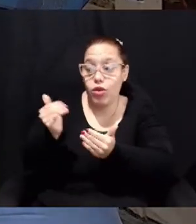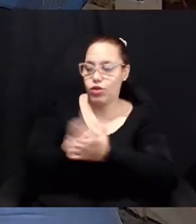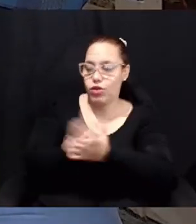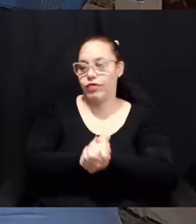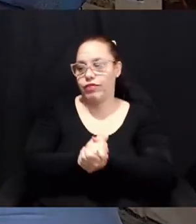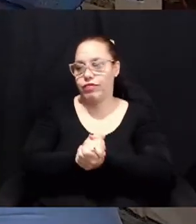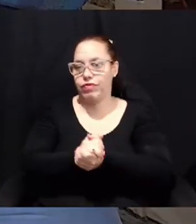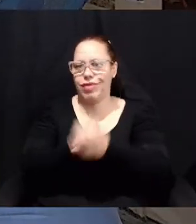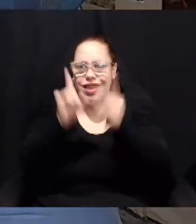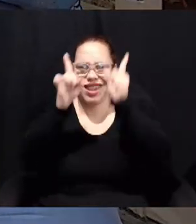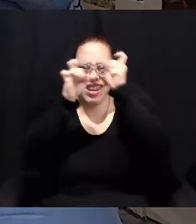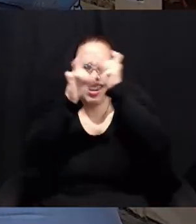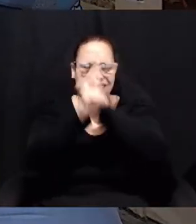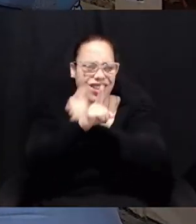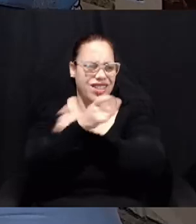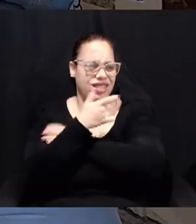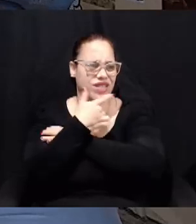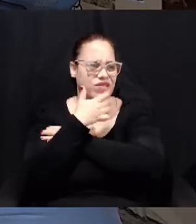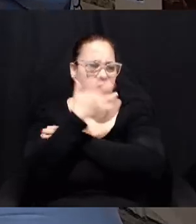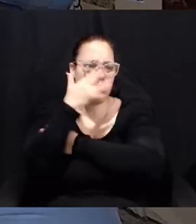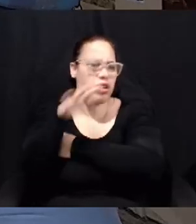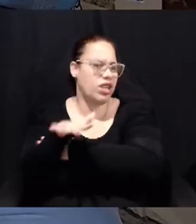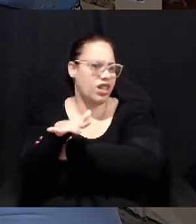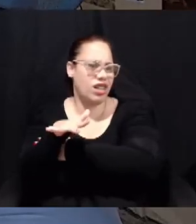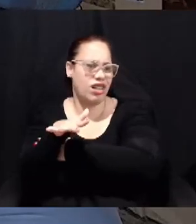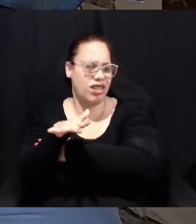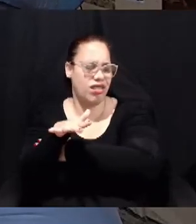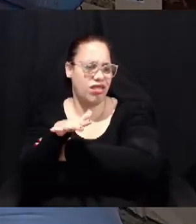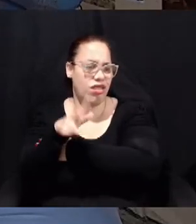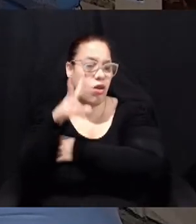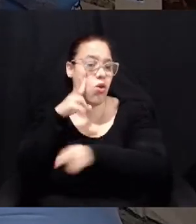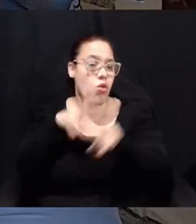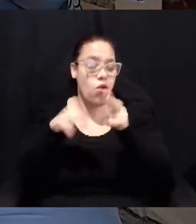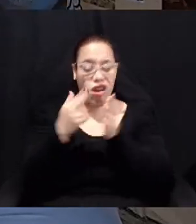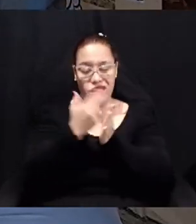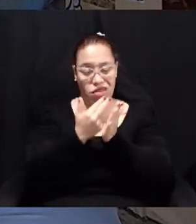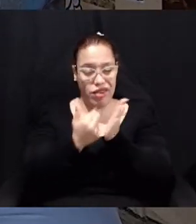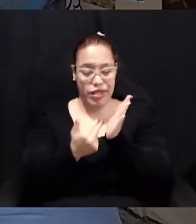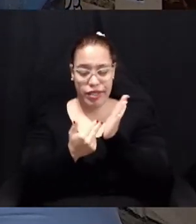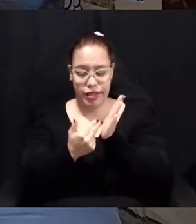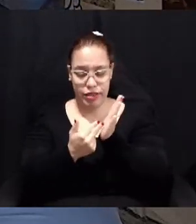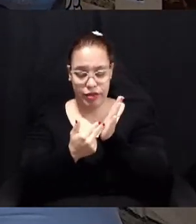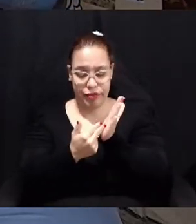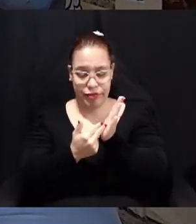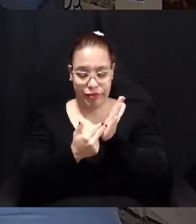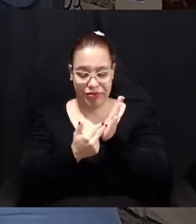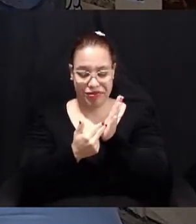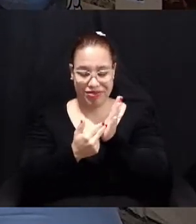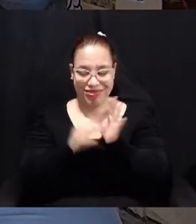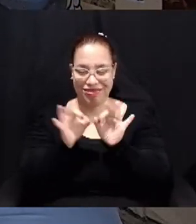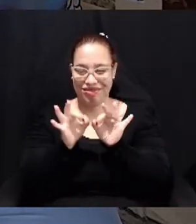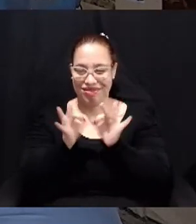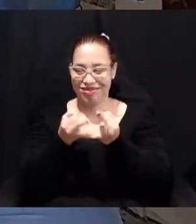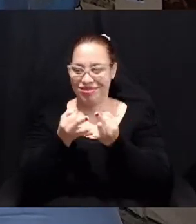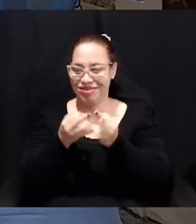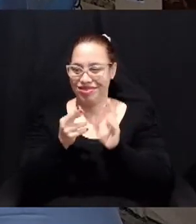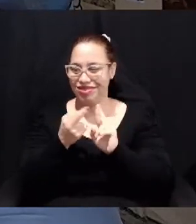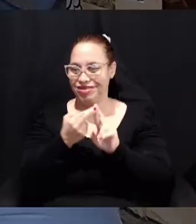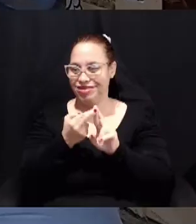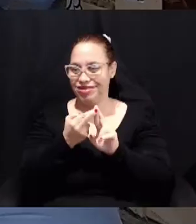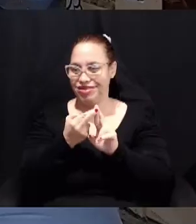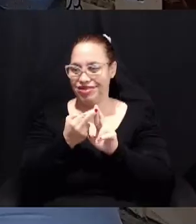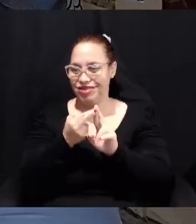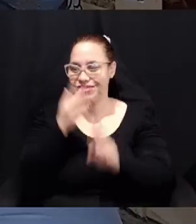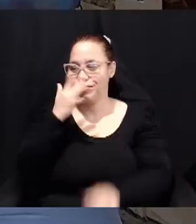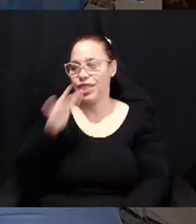difíceis de uma criança ou de alguém ver desenhado ali, ela está representada pelo desenho de uma criança,